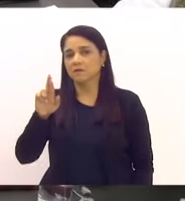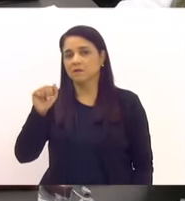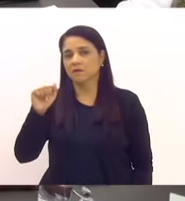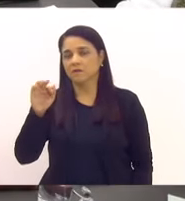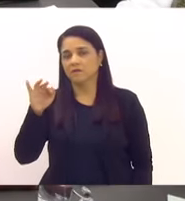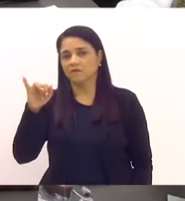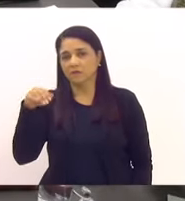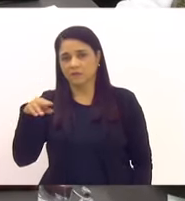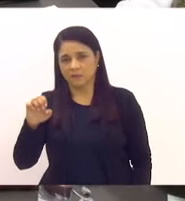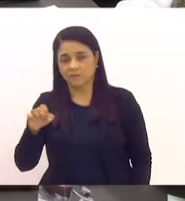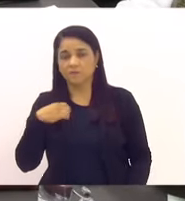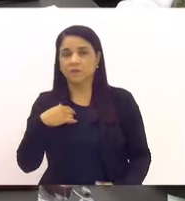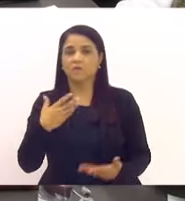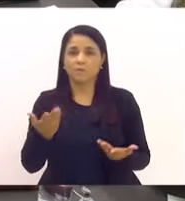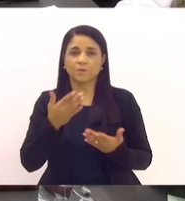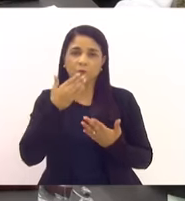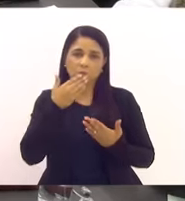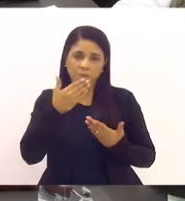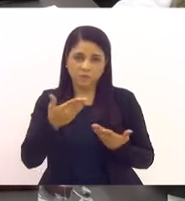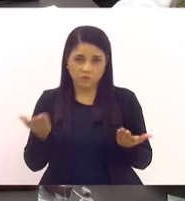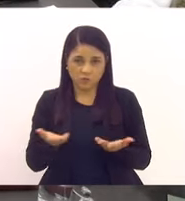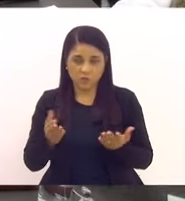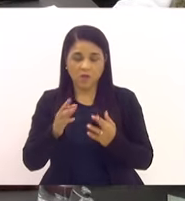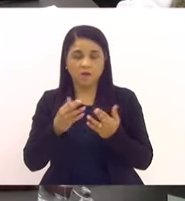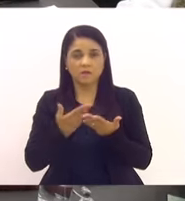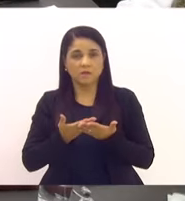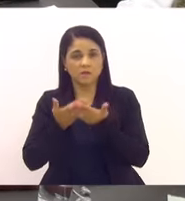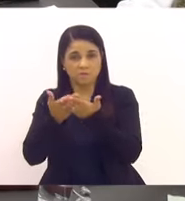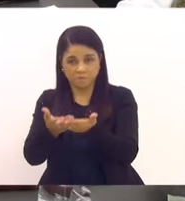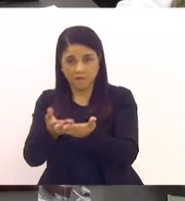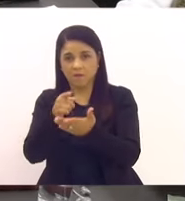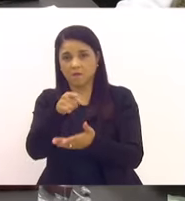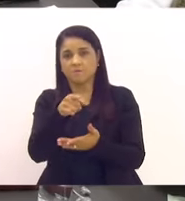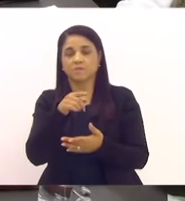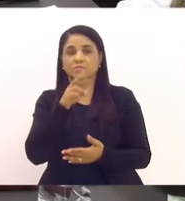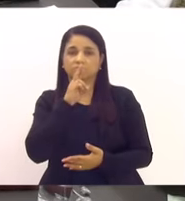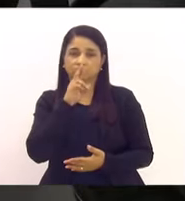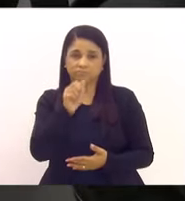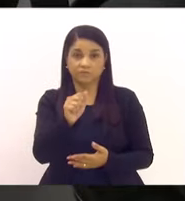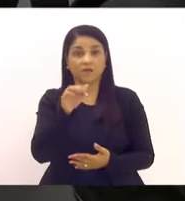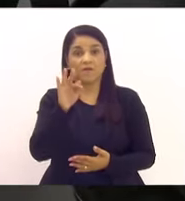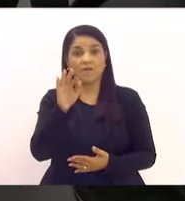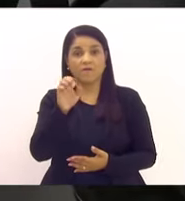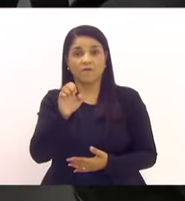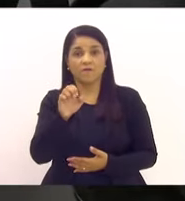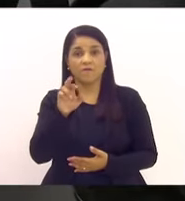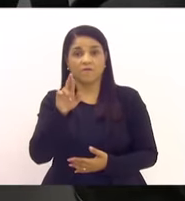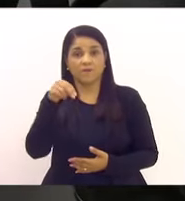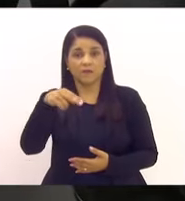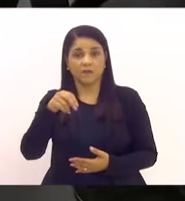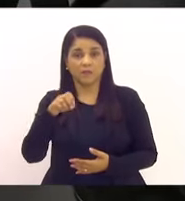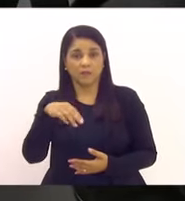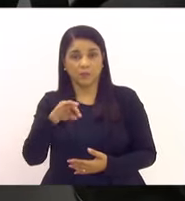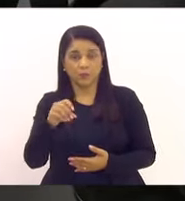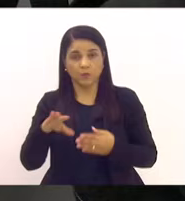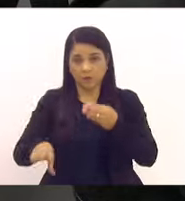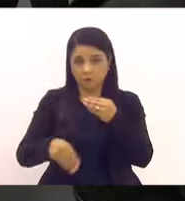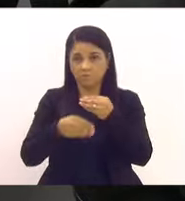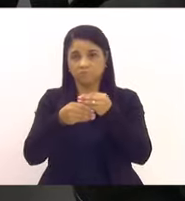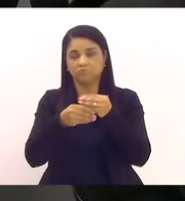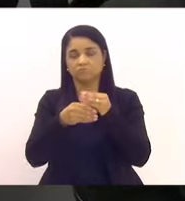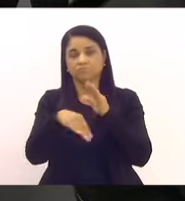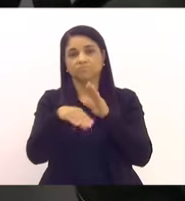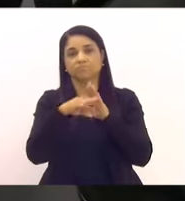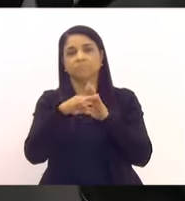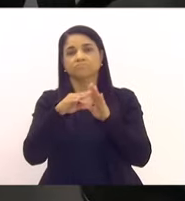falei para o plenário, mas aproveitar que também falei em reunião, vou encaminhar para a Vossa Excelência e para o Fernando. É a inclusão em pauta de um projeto que trata